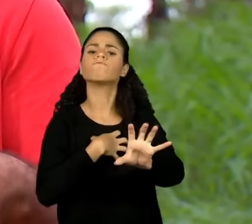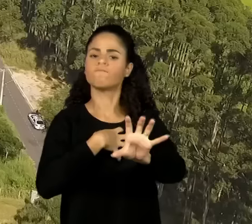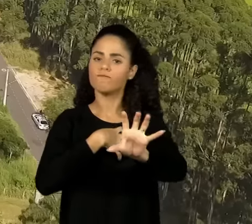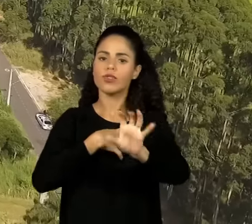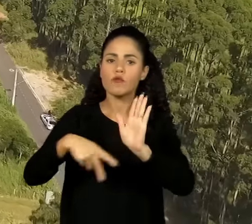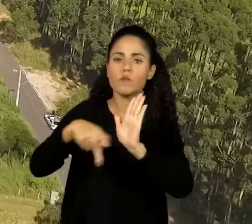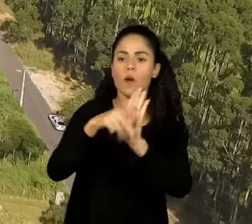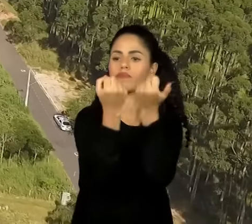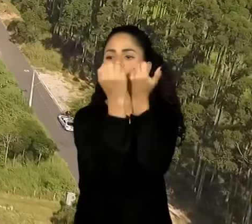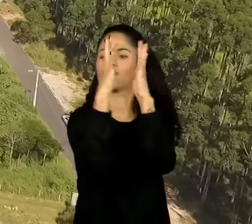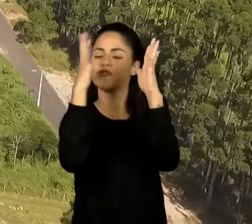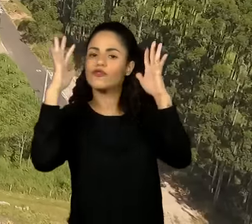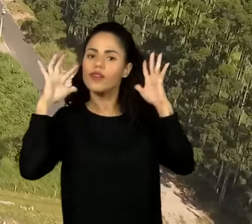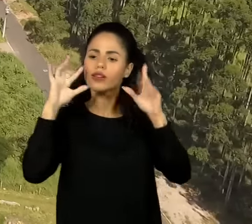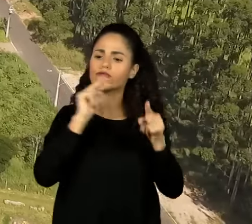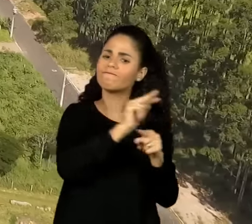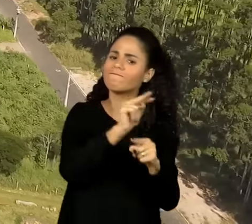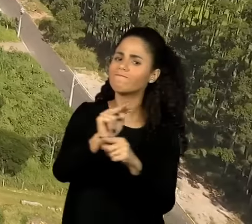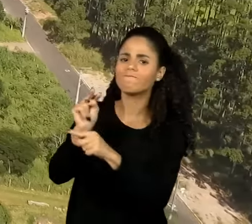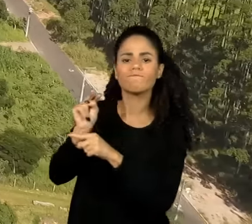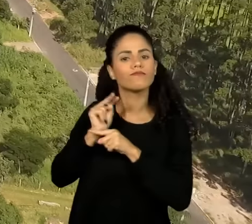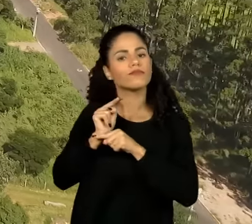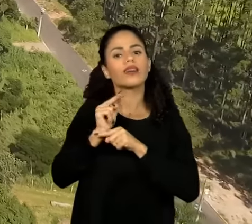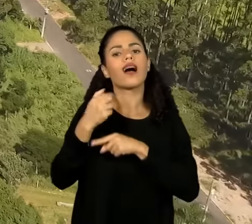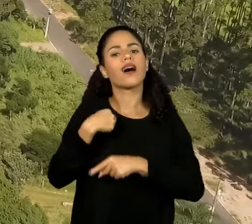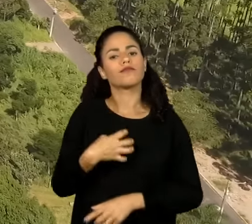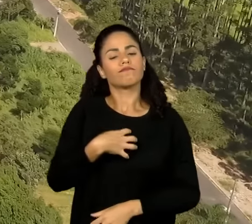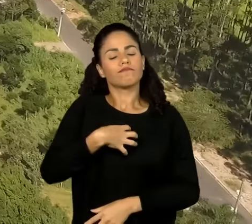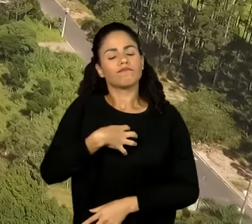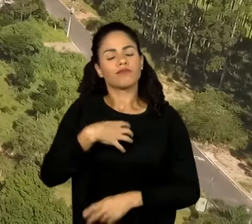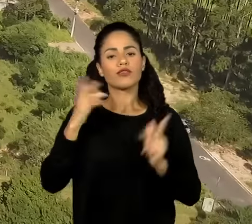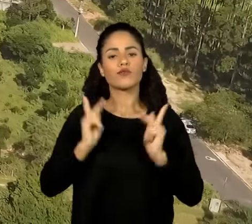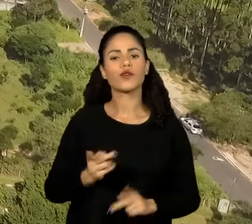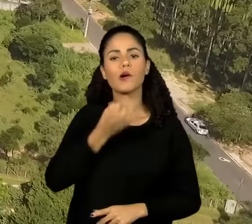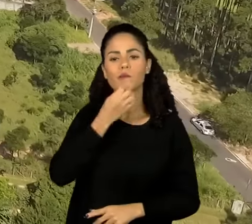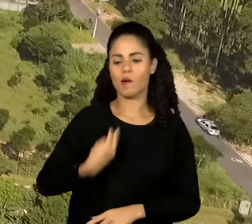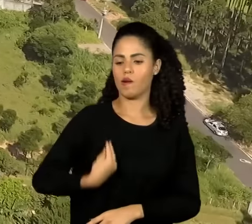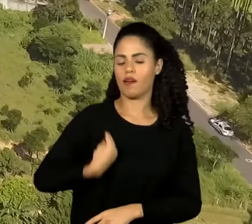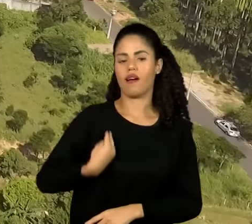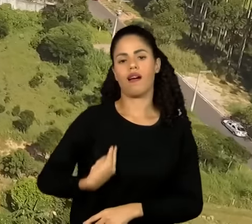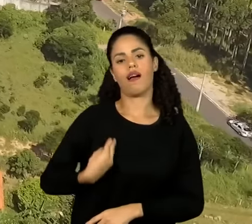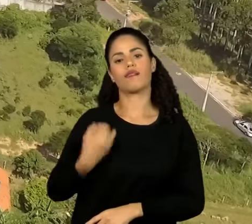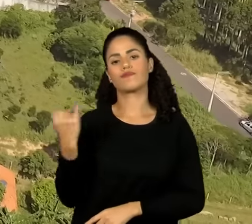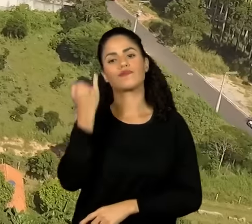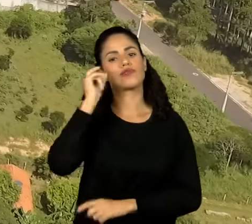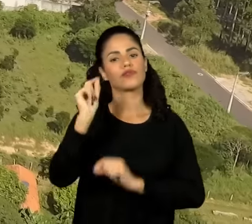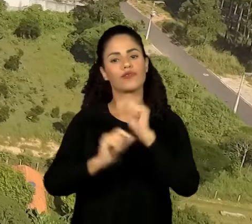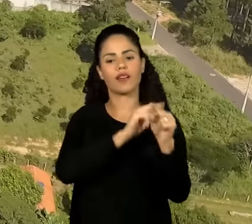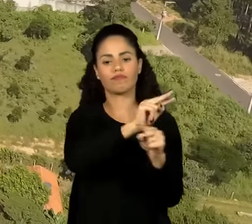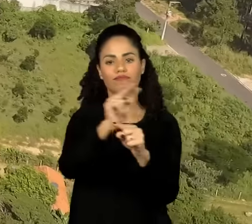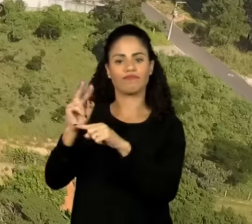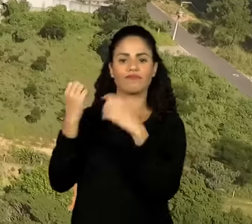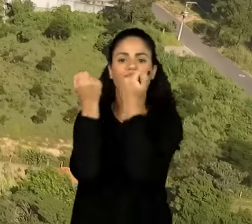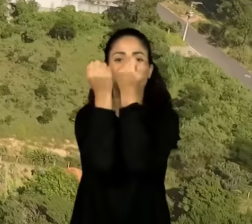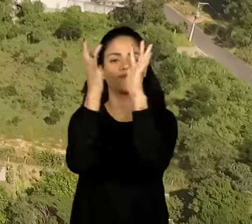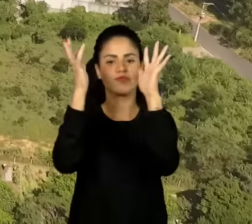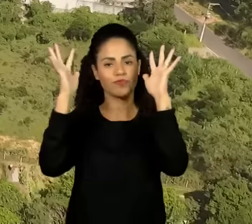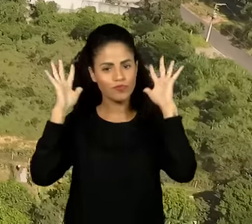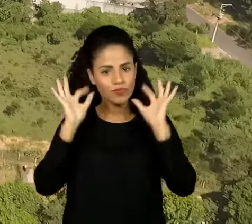uma cidade mais preservada, trazendo a parte principal da vida, que é a preservação do meio ambiente, a